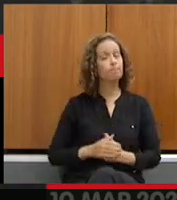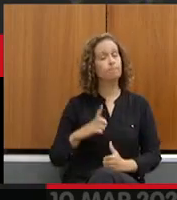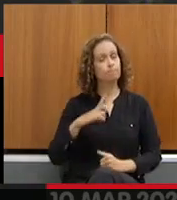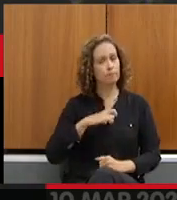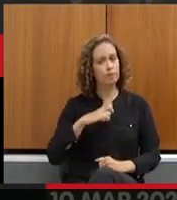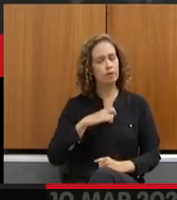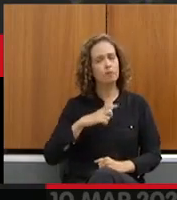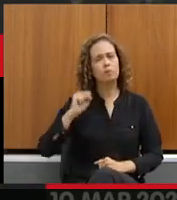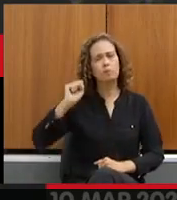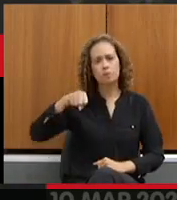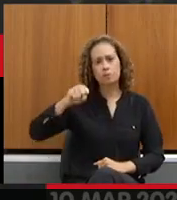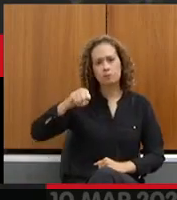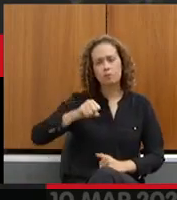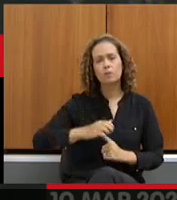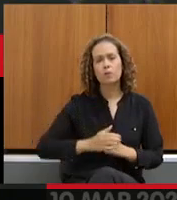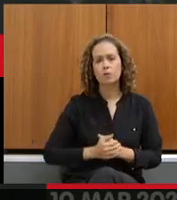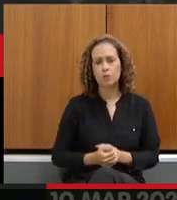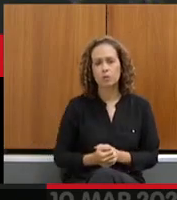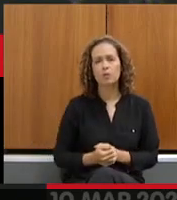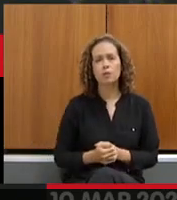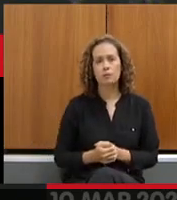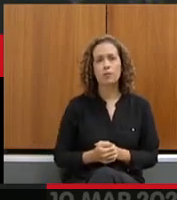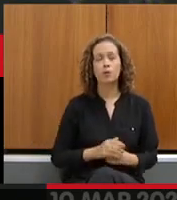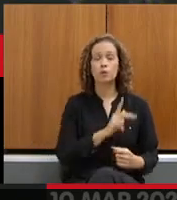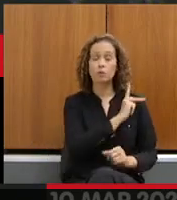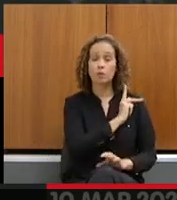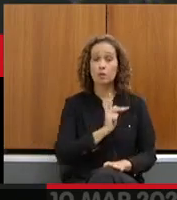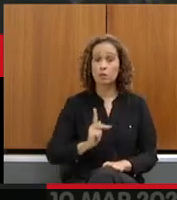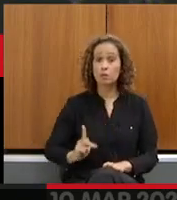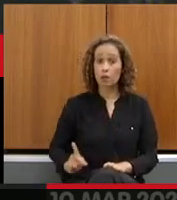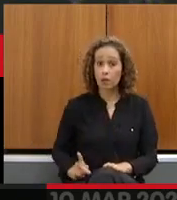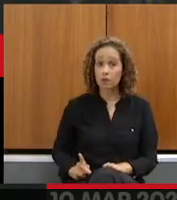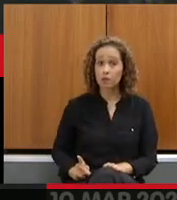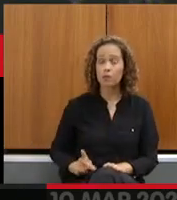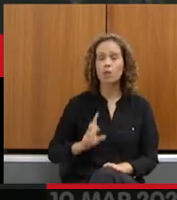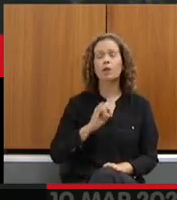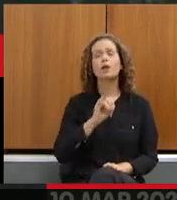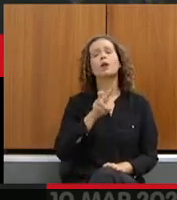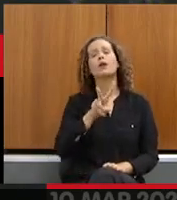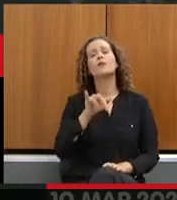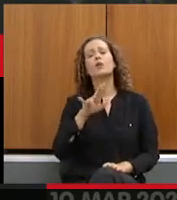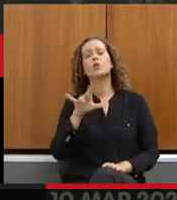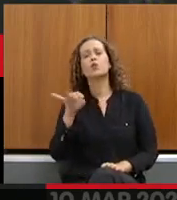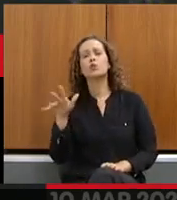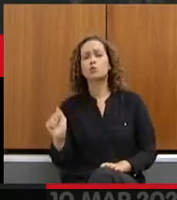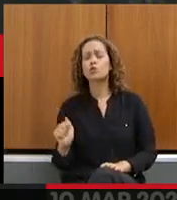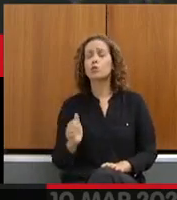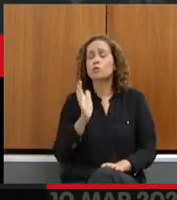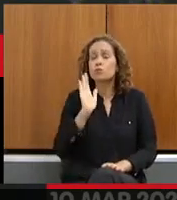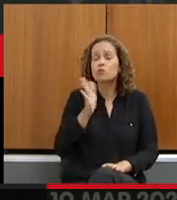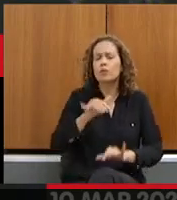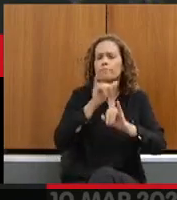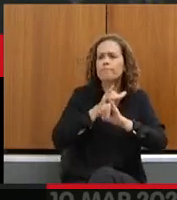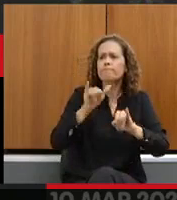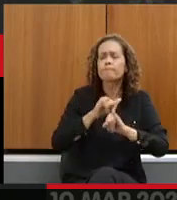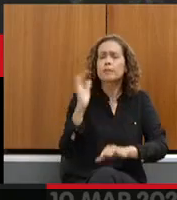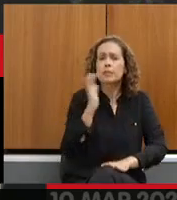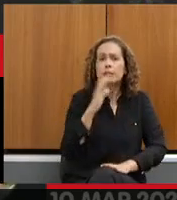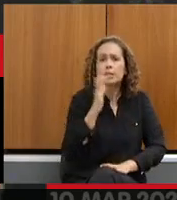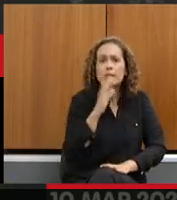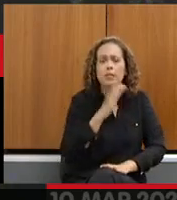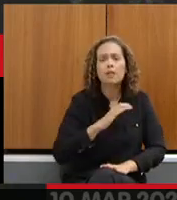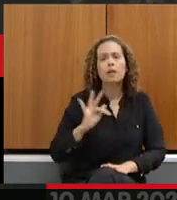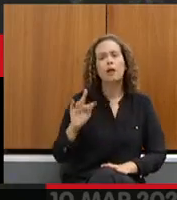acordo com o presidente da Sociedade Brasileira de urologia de produzir essas vacinas na funed Não podemos mais ficar aqui